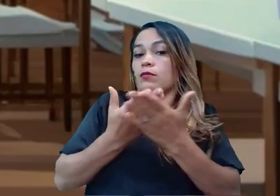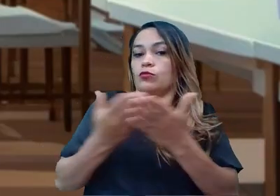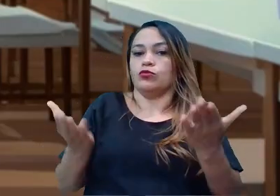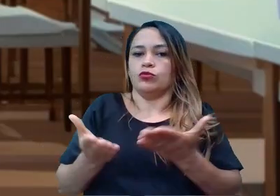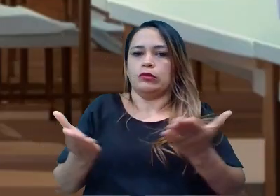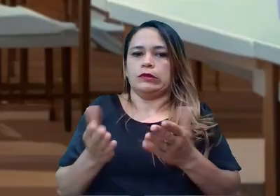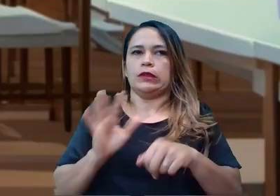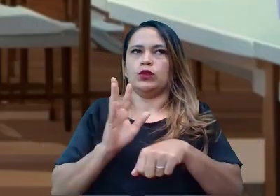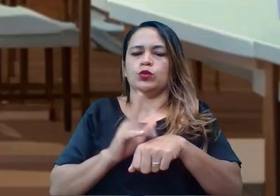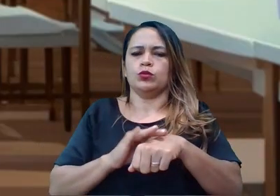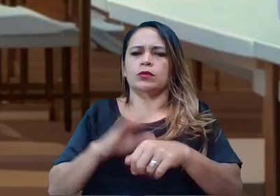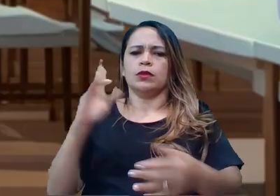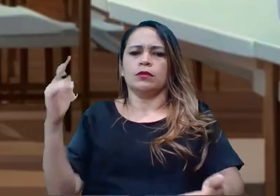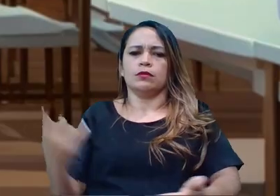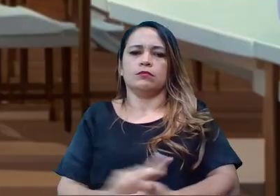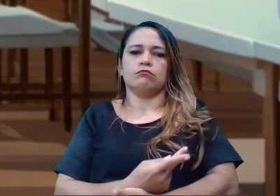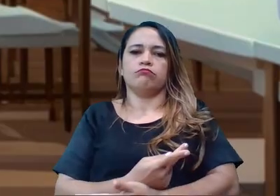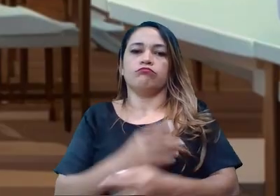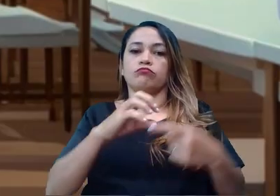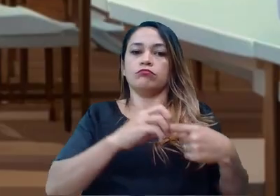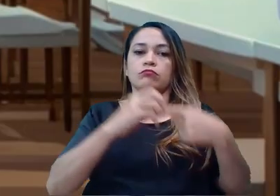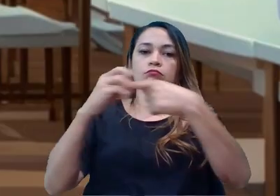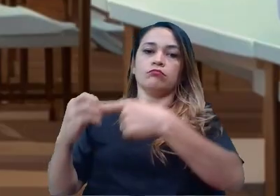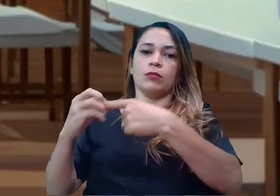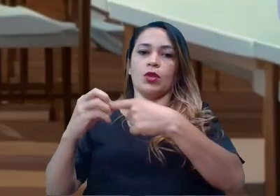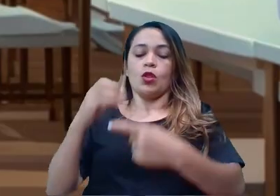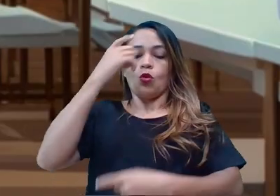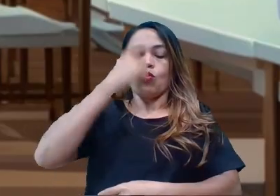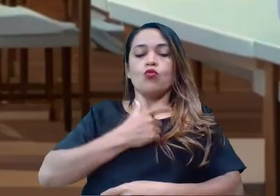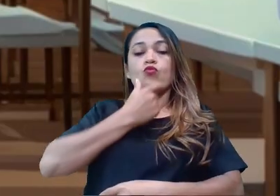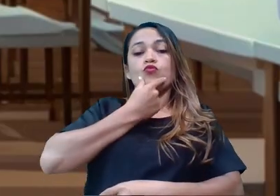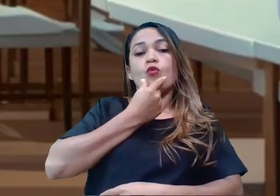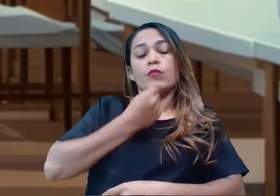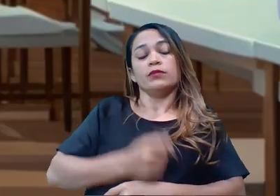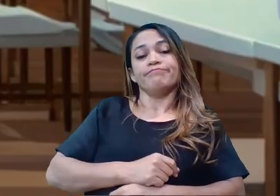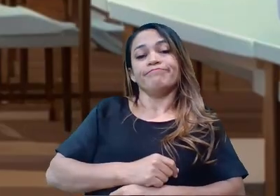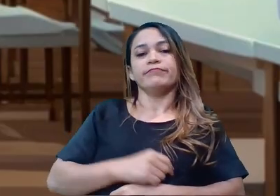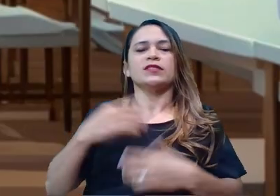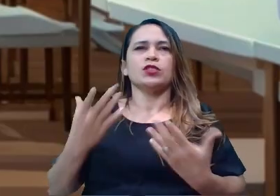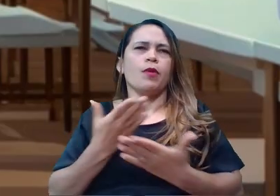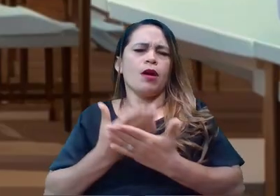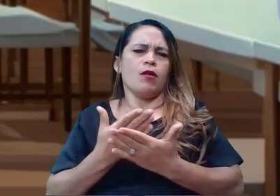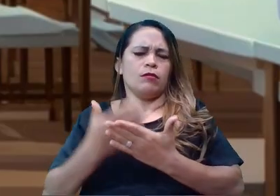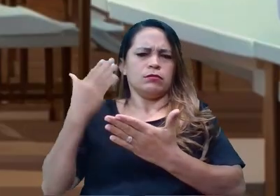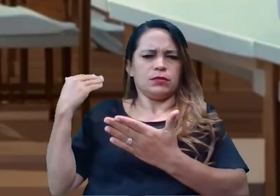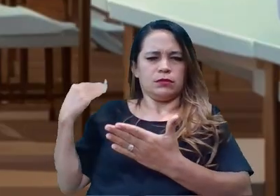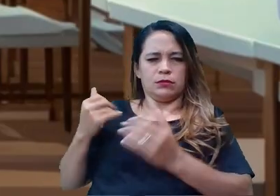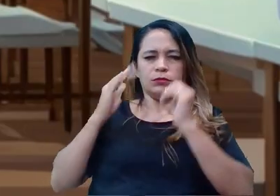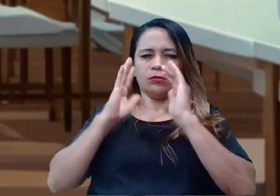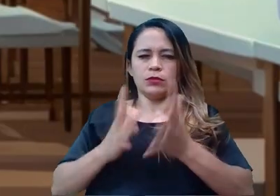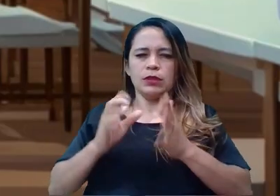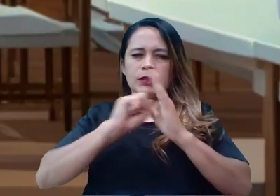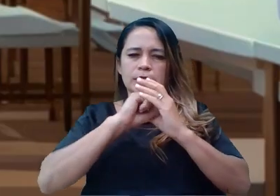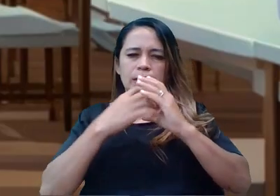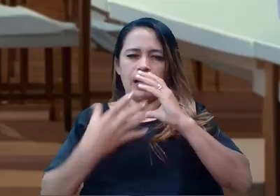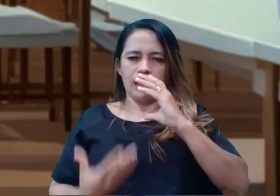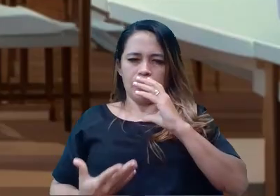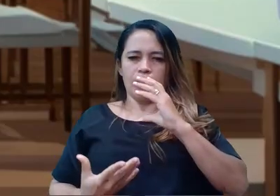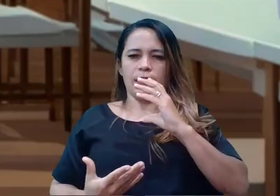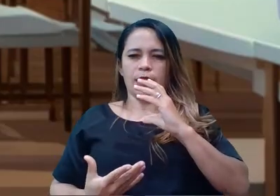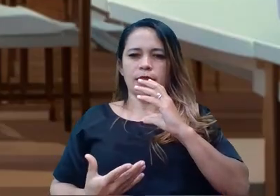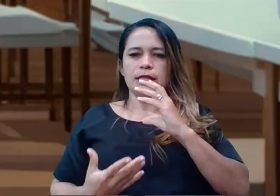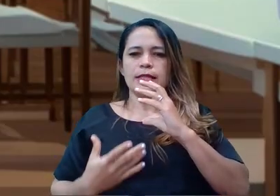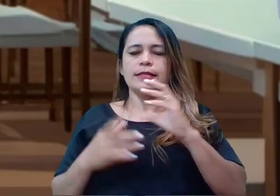doenças que são causadas pelos protozoários na gente, nos homens. A gente já teve uma aulinha anterior que a gente falou sobre as características